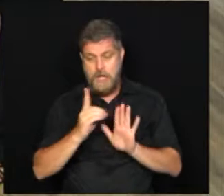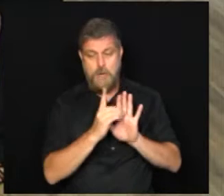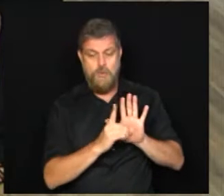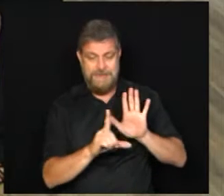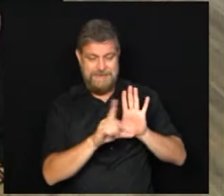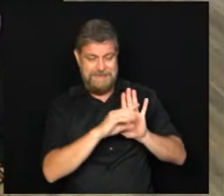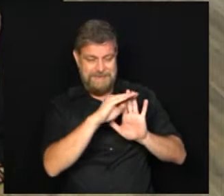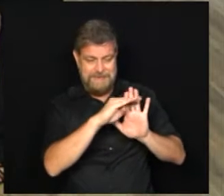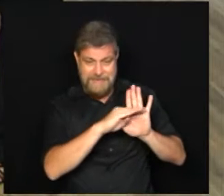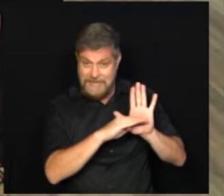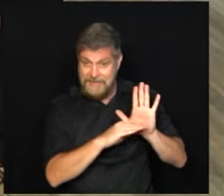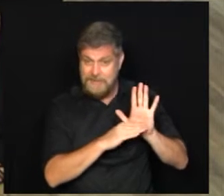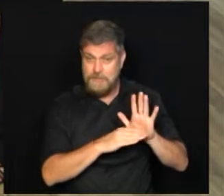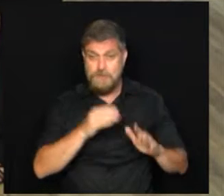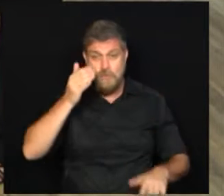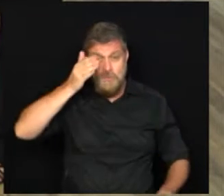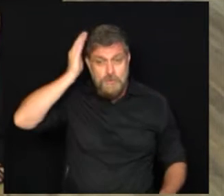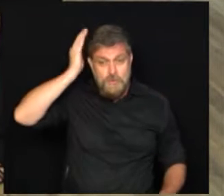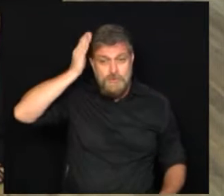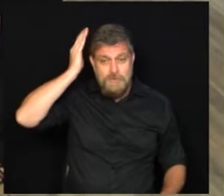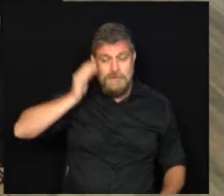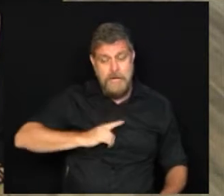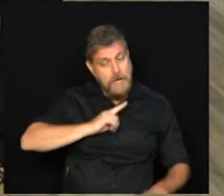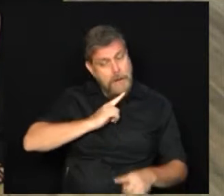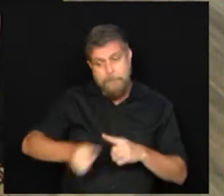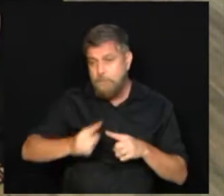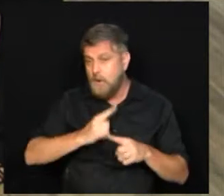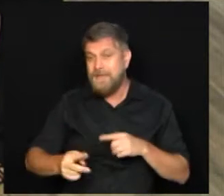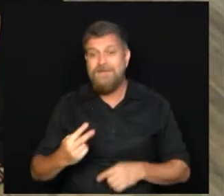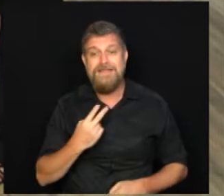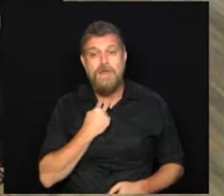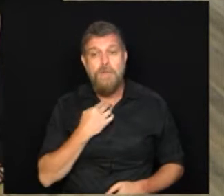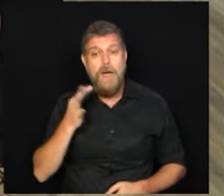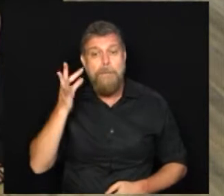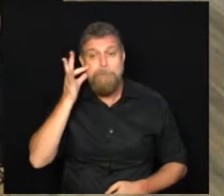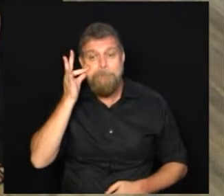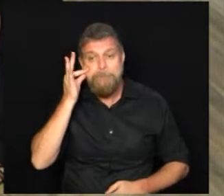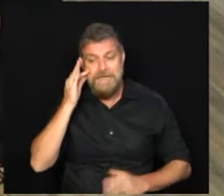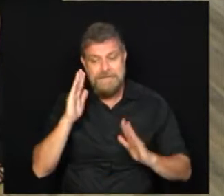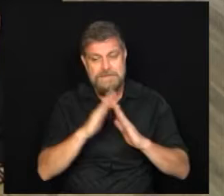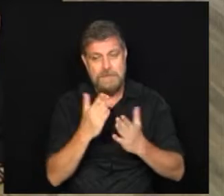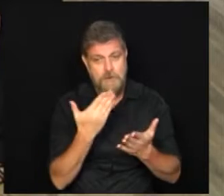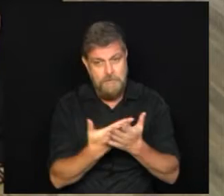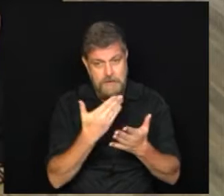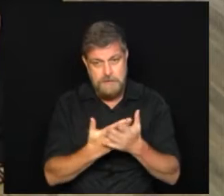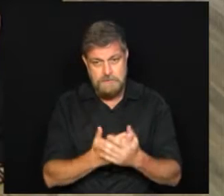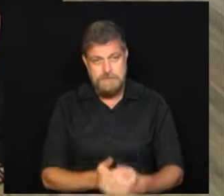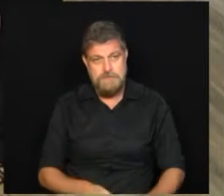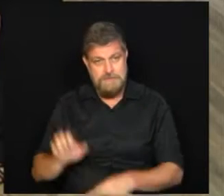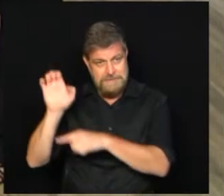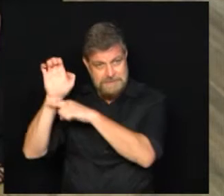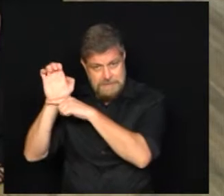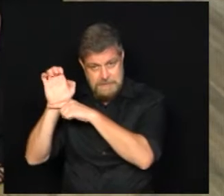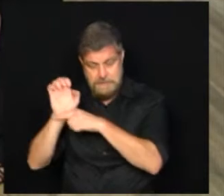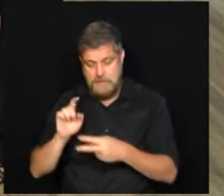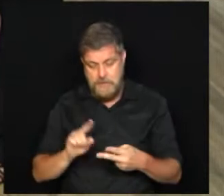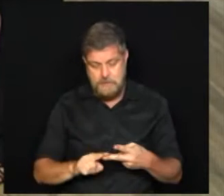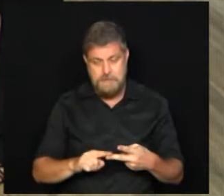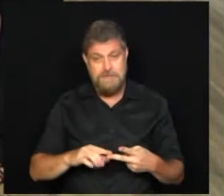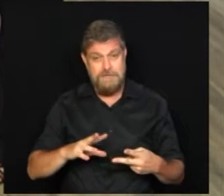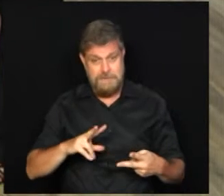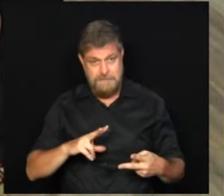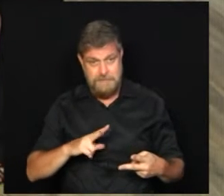decreto do prefeito não autorizando As aulas presenciais mesmo na rede estadual rede